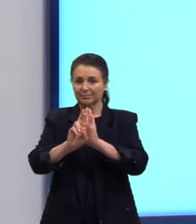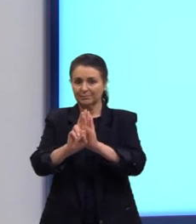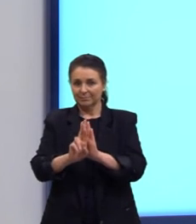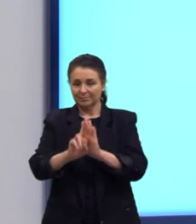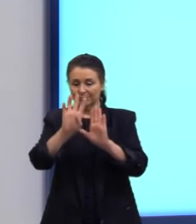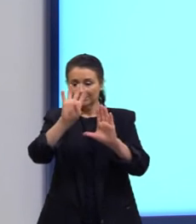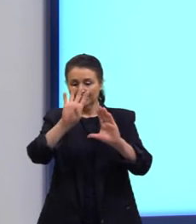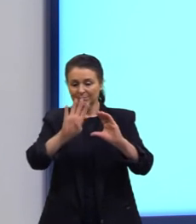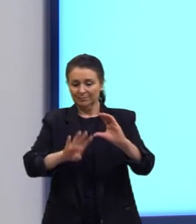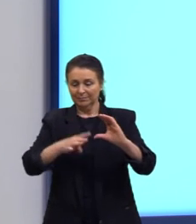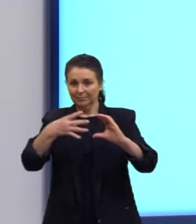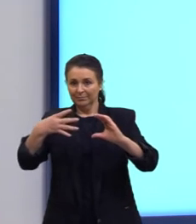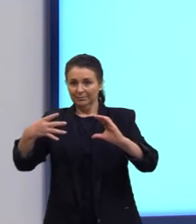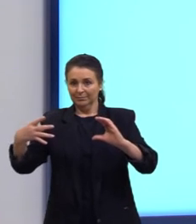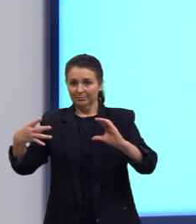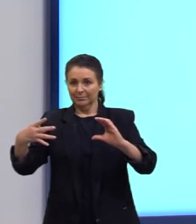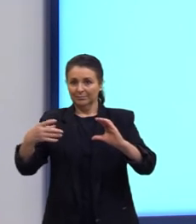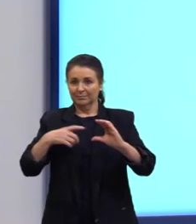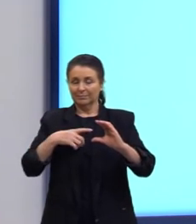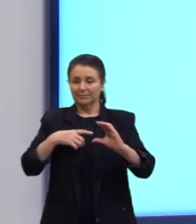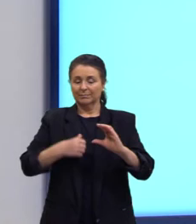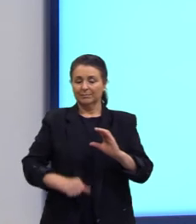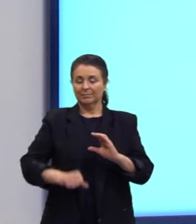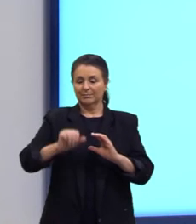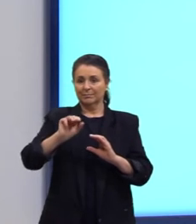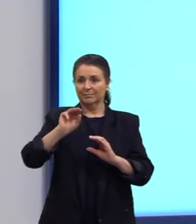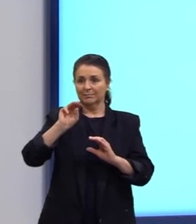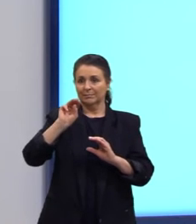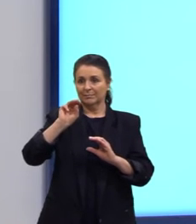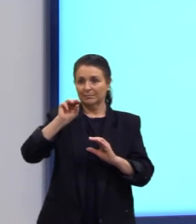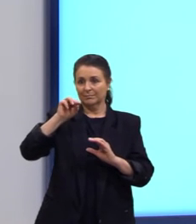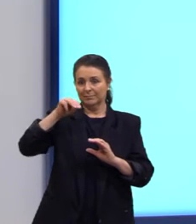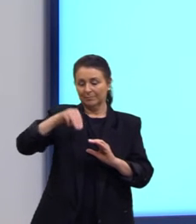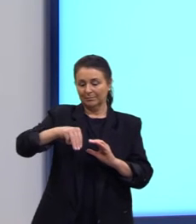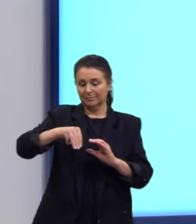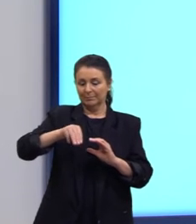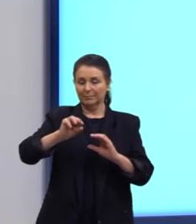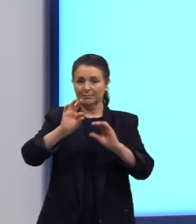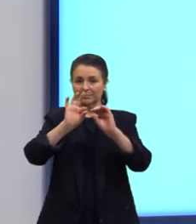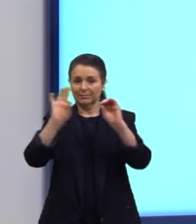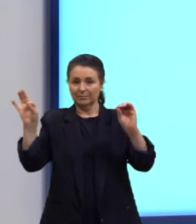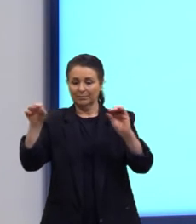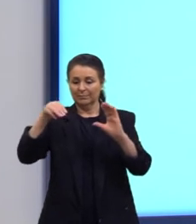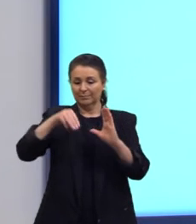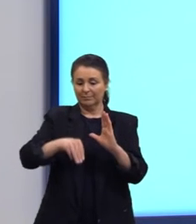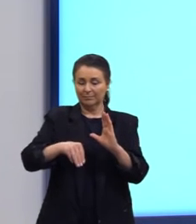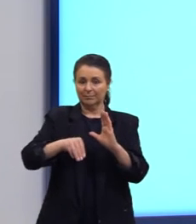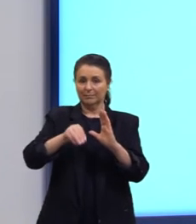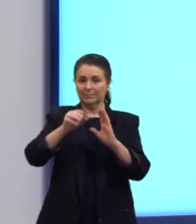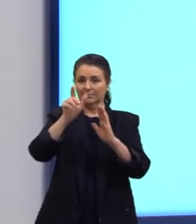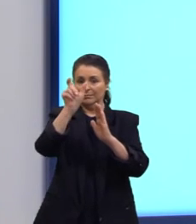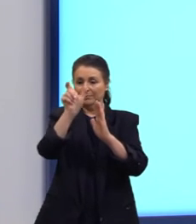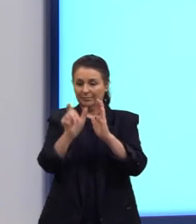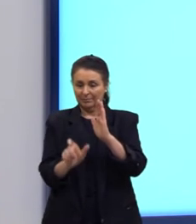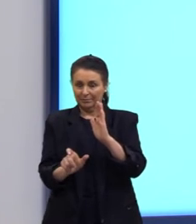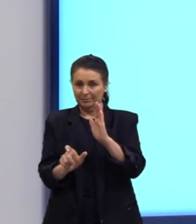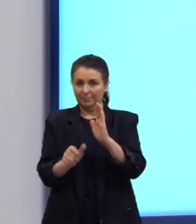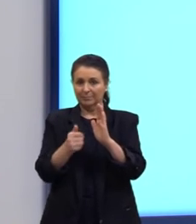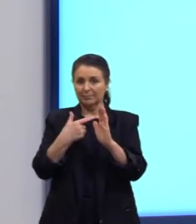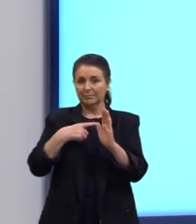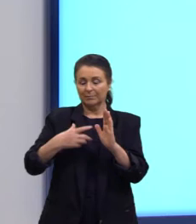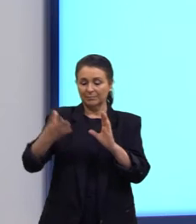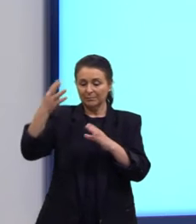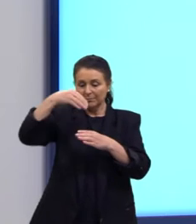uma matriz nós temos uma matriz de m linhas e n colunas e nós temos todos os elementos